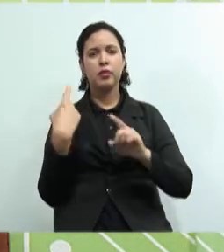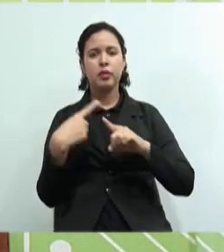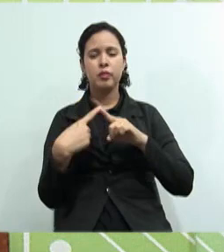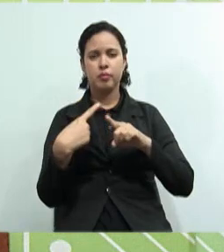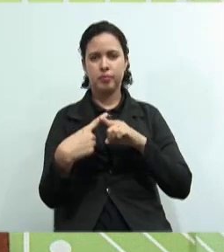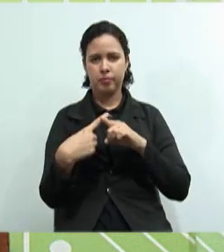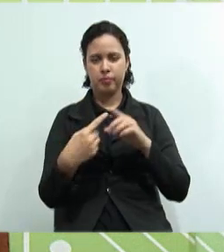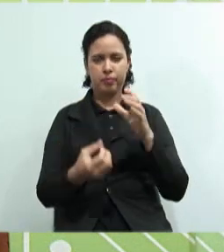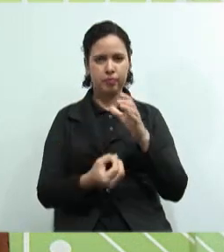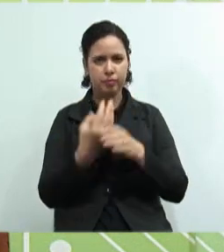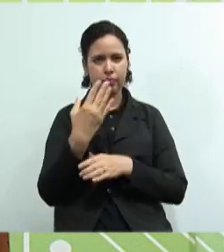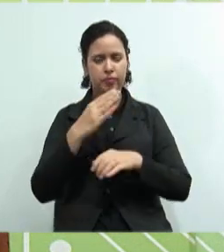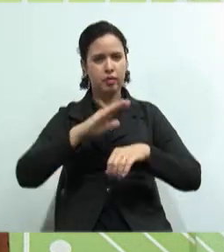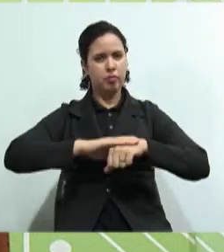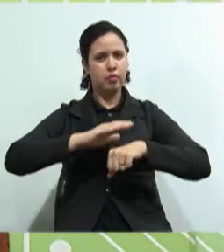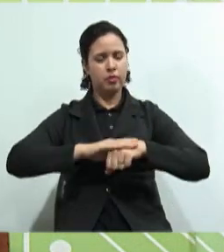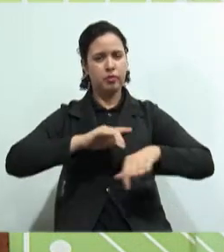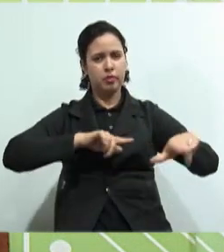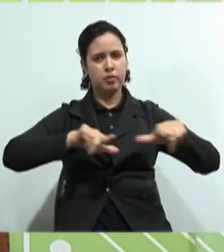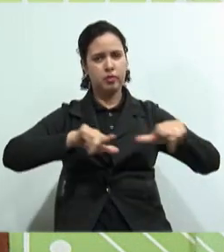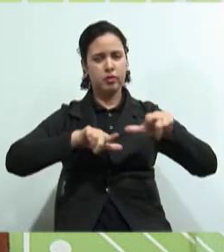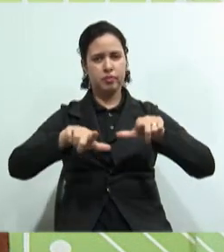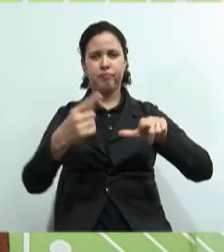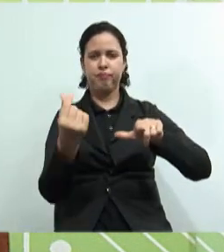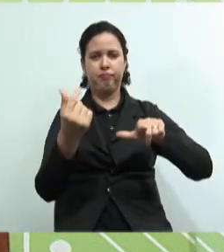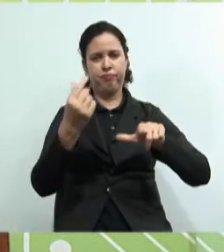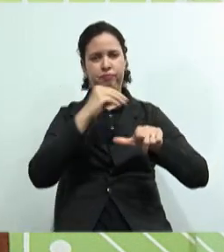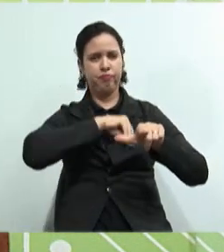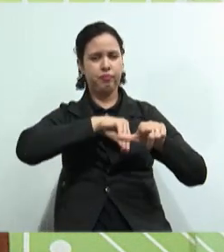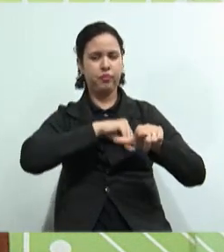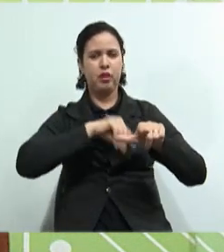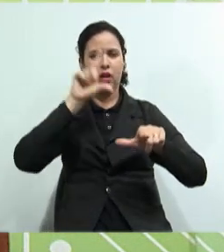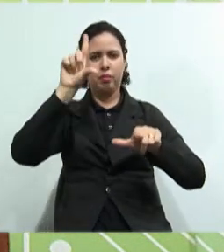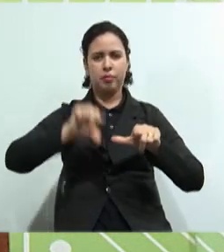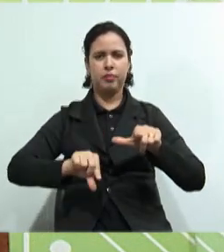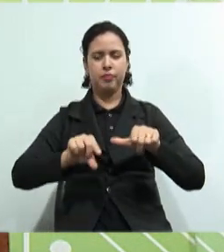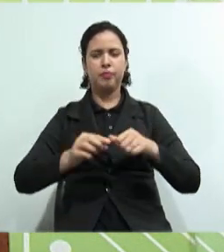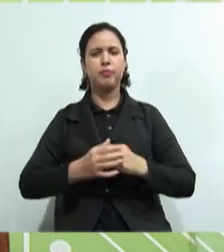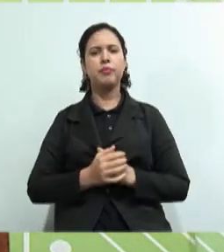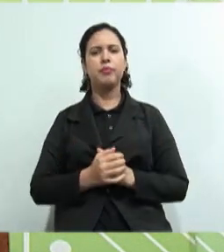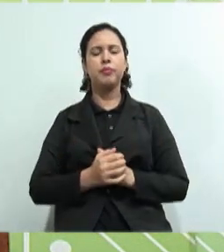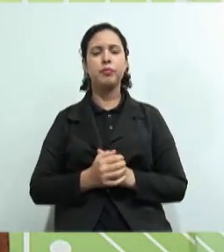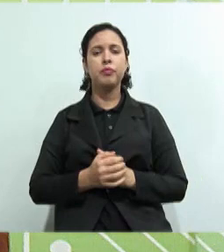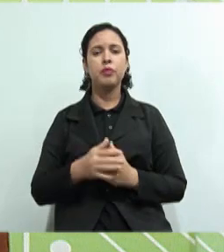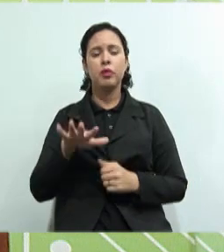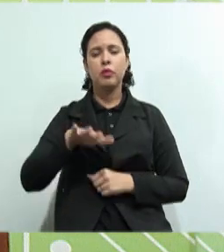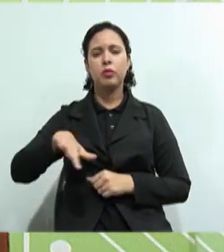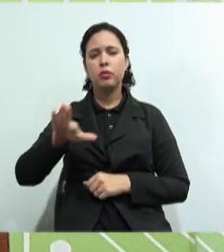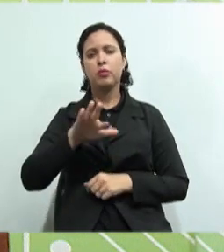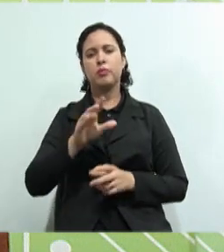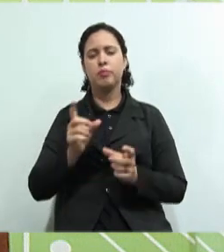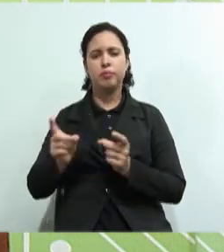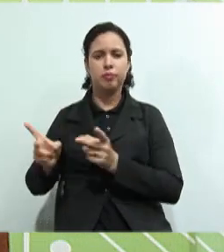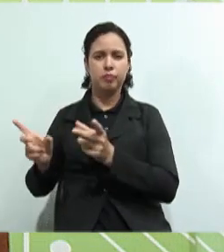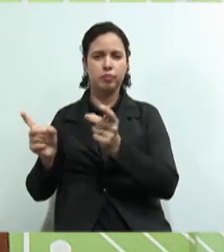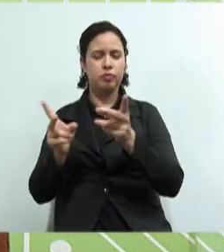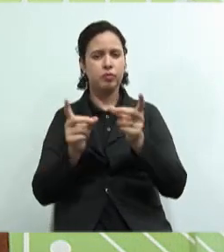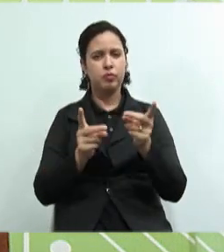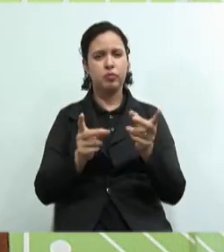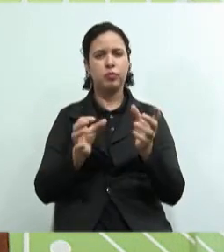muito subempregada, subremunerada. Quando a gente fala do comércio justo e ético, nós estamos buscando